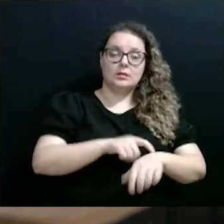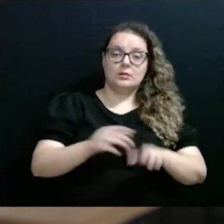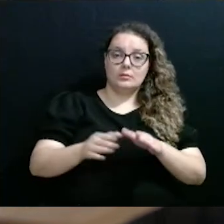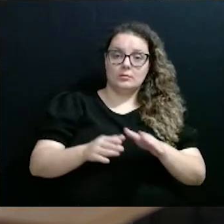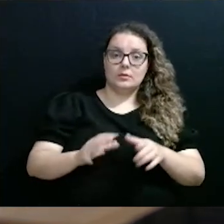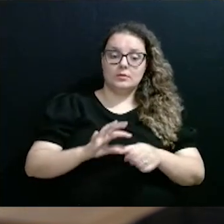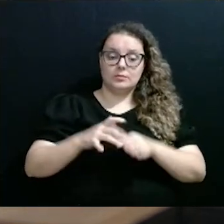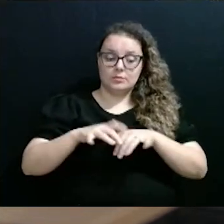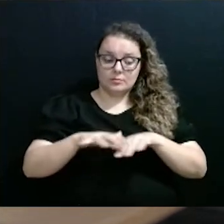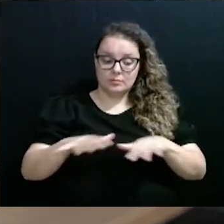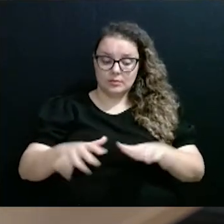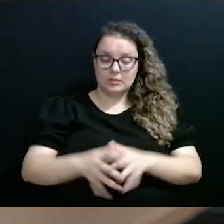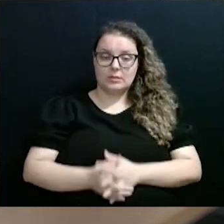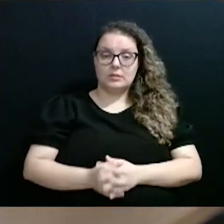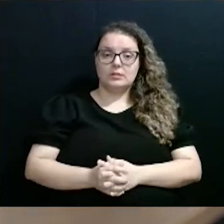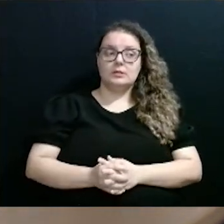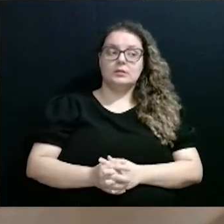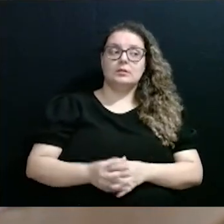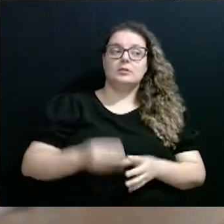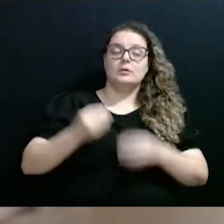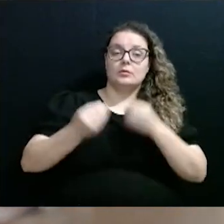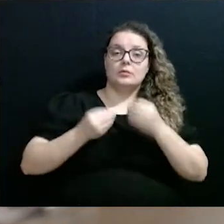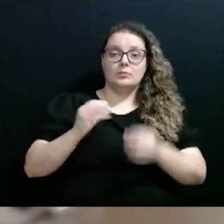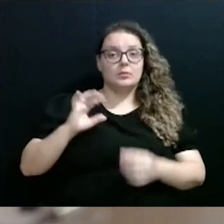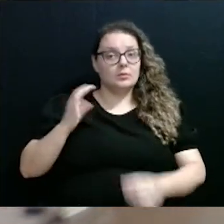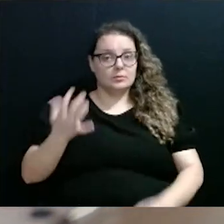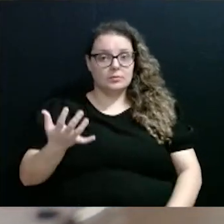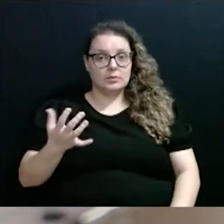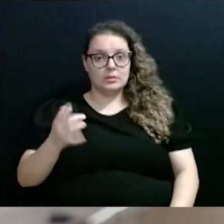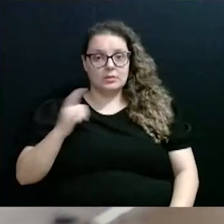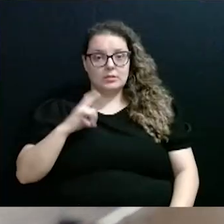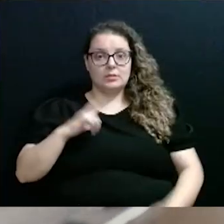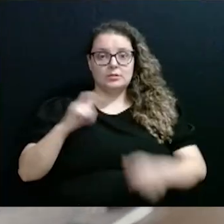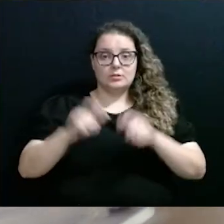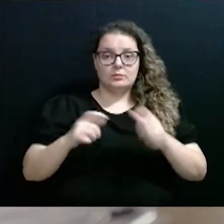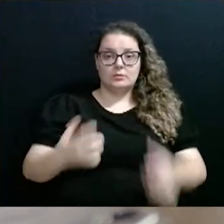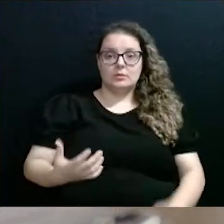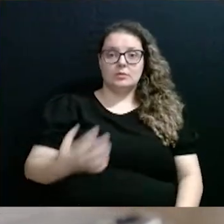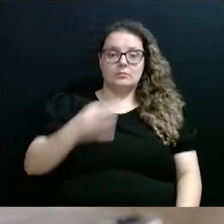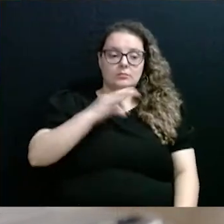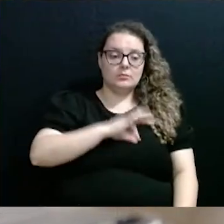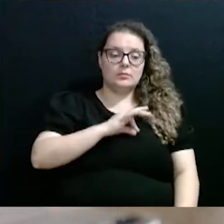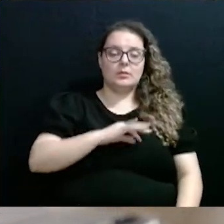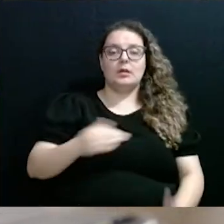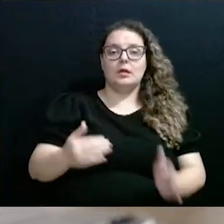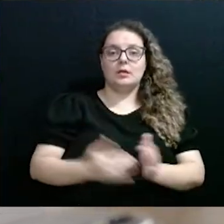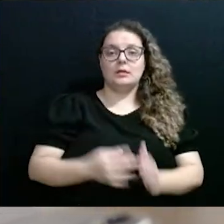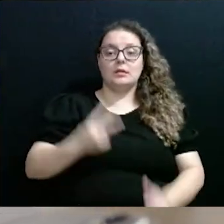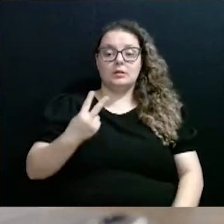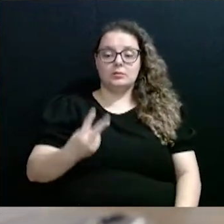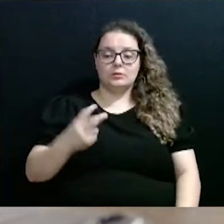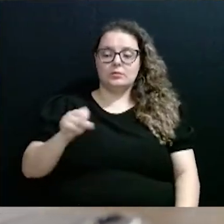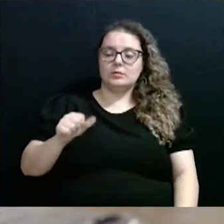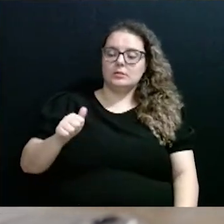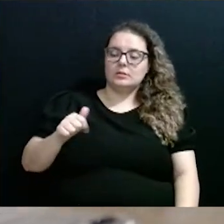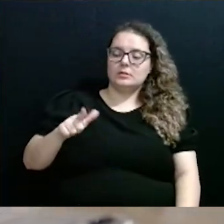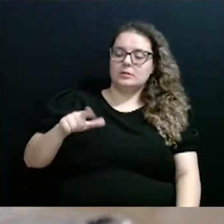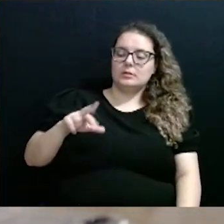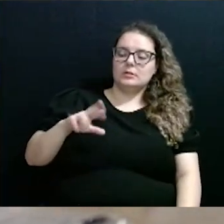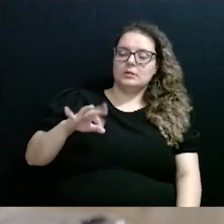pandemia, como é que funcionava? Você pegava aquelas pessoas que ganhavam até 2 salários